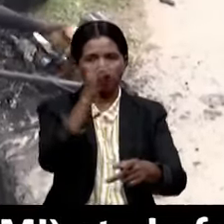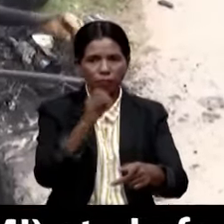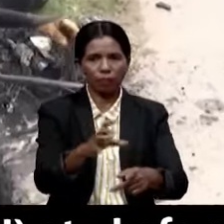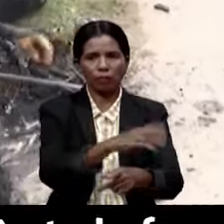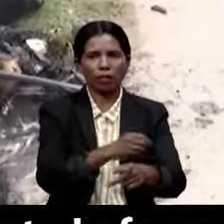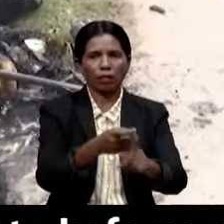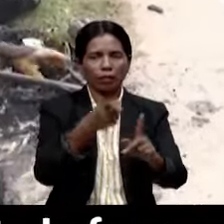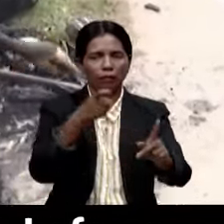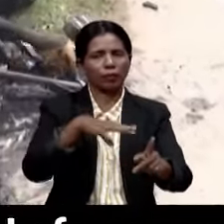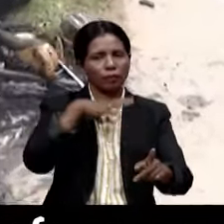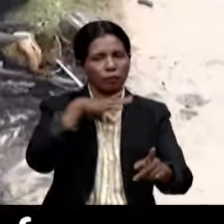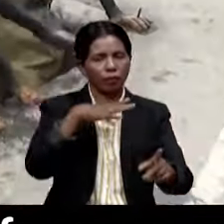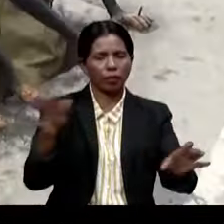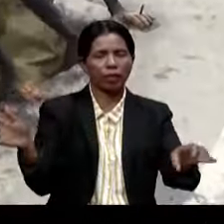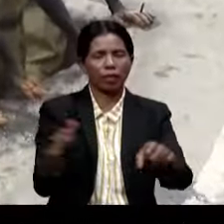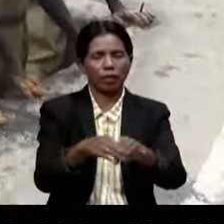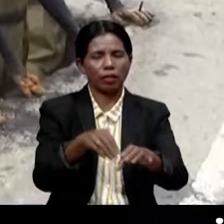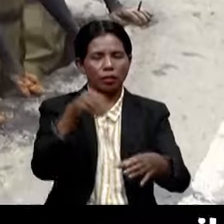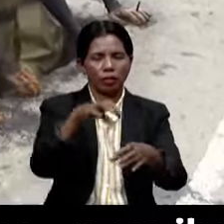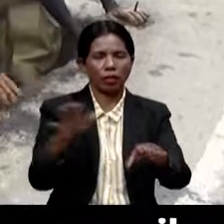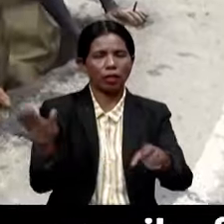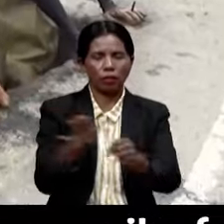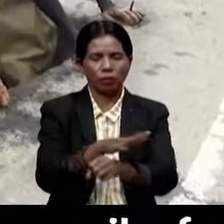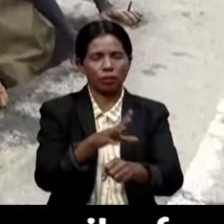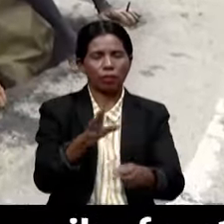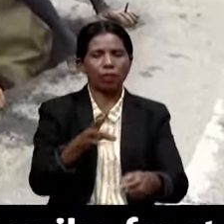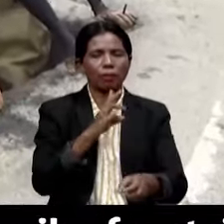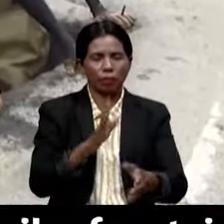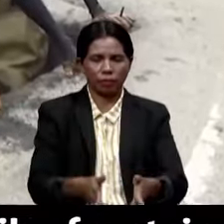causa russi, foi entupido e a valeta laran. Abraão Amaral, GMN.